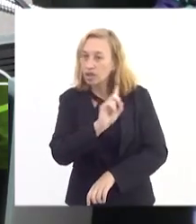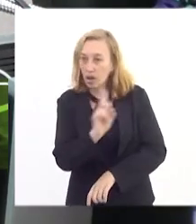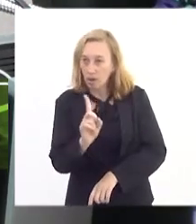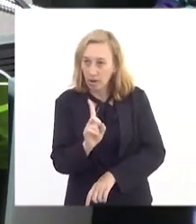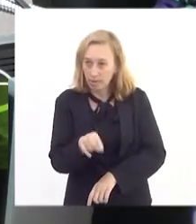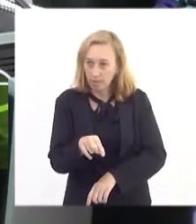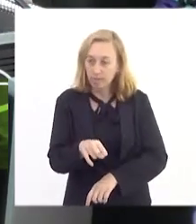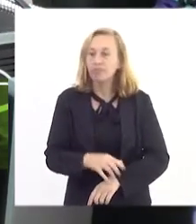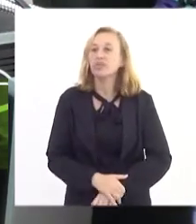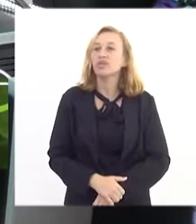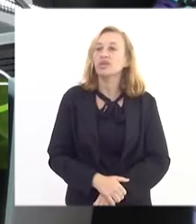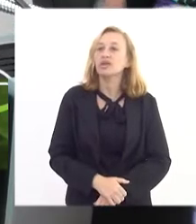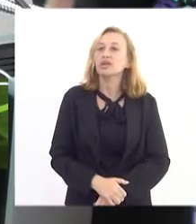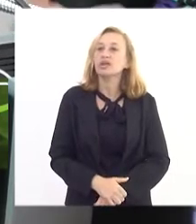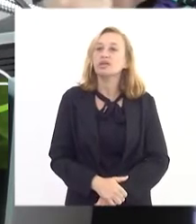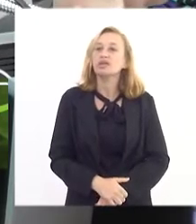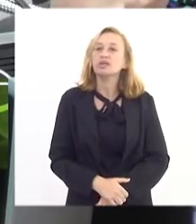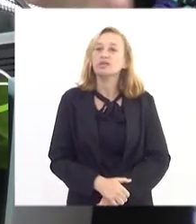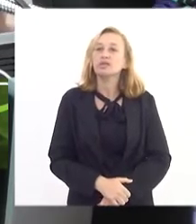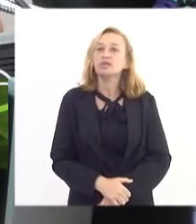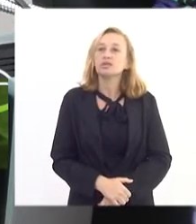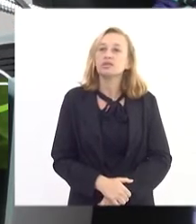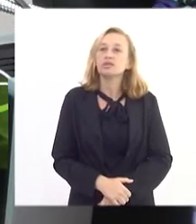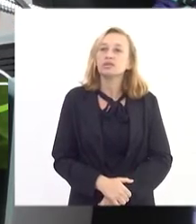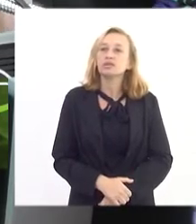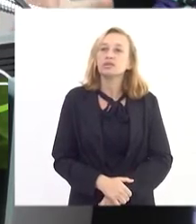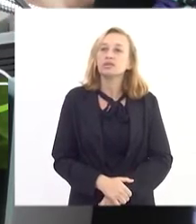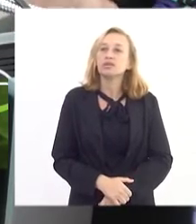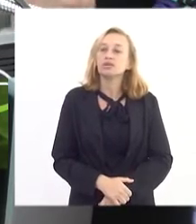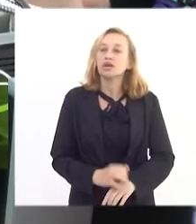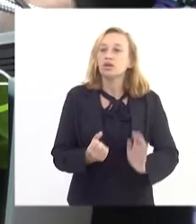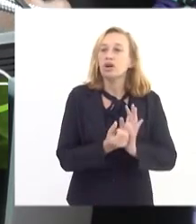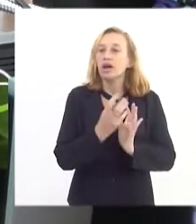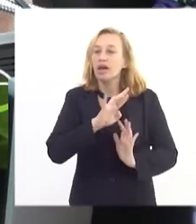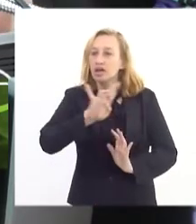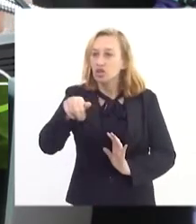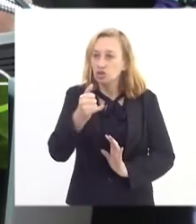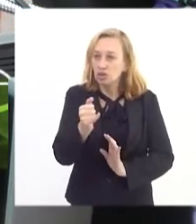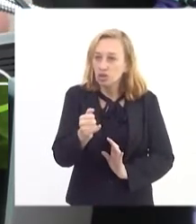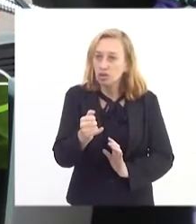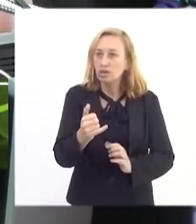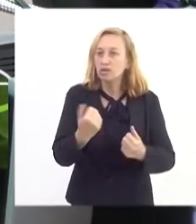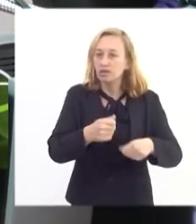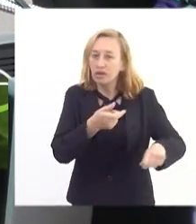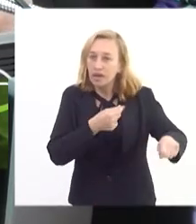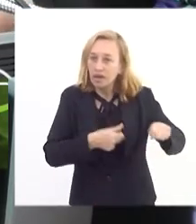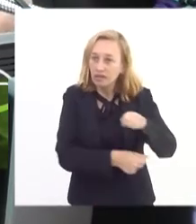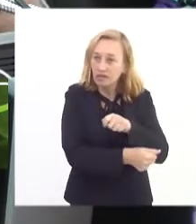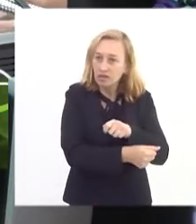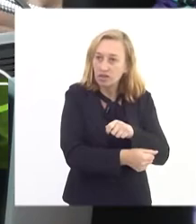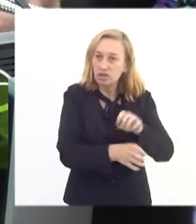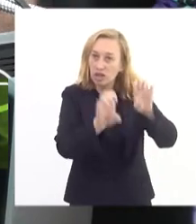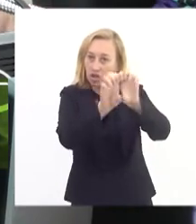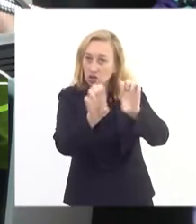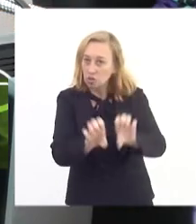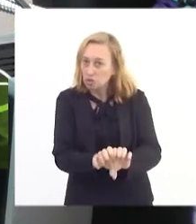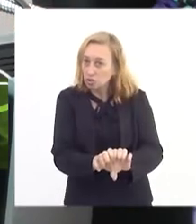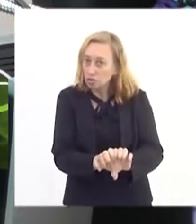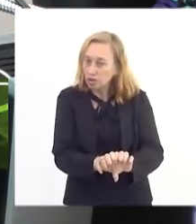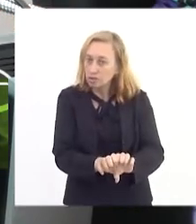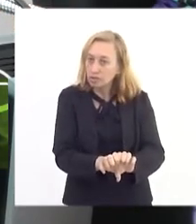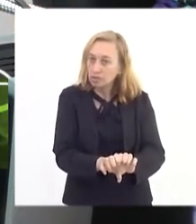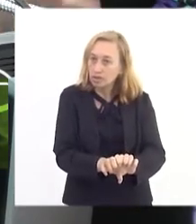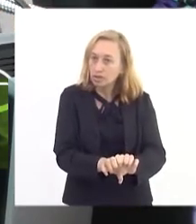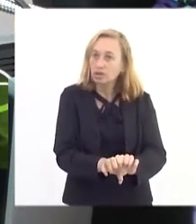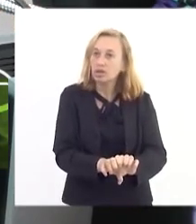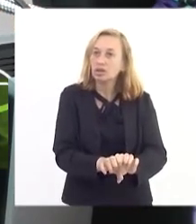estruturante. Porque o Pacto RJ devia prever investimentos estruturantes. E